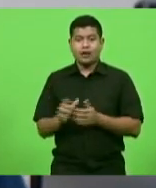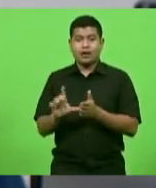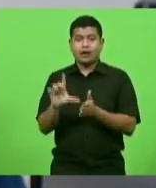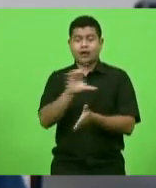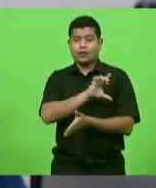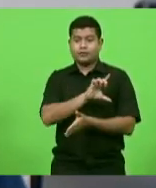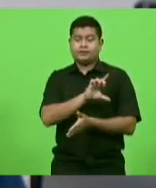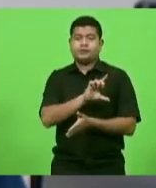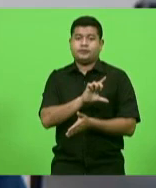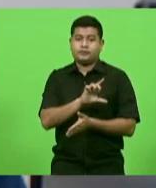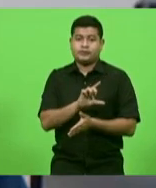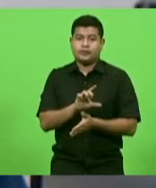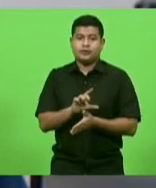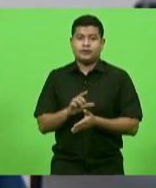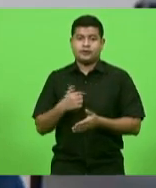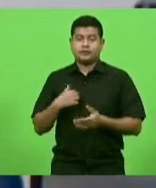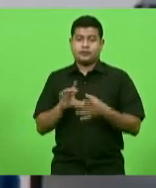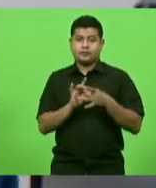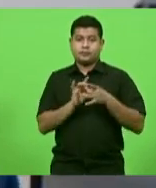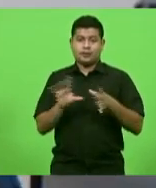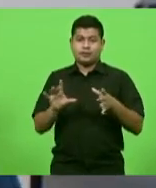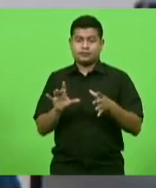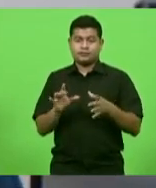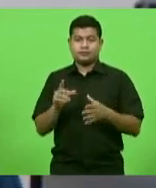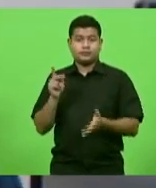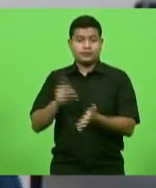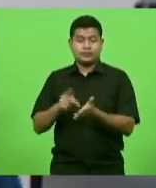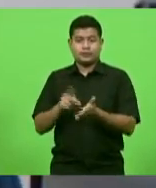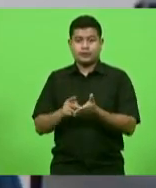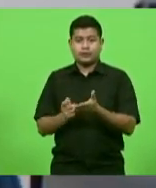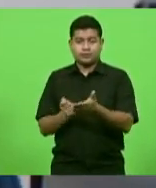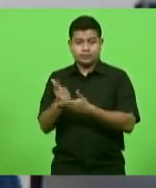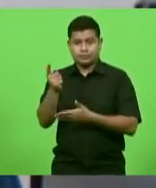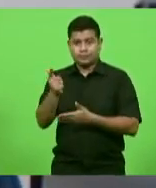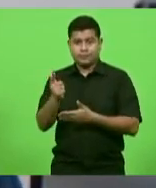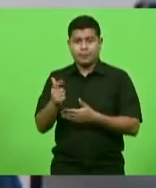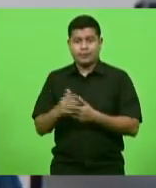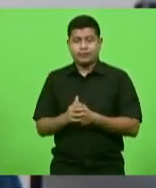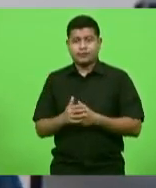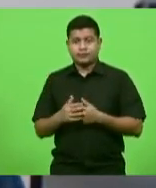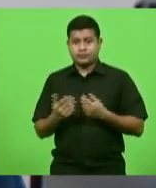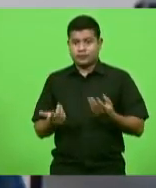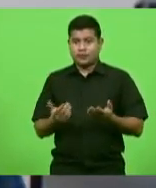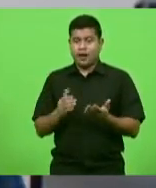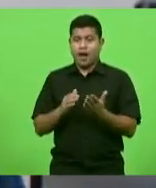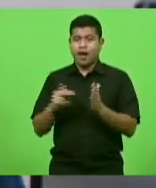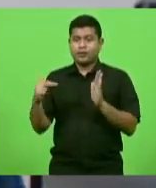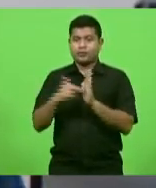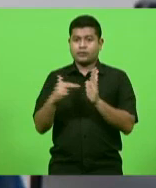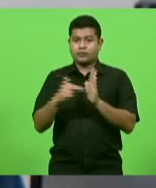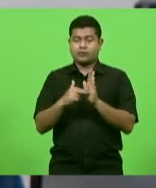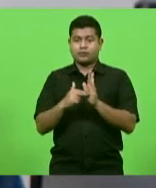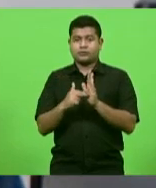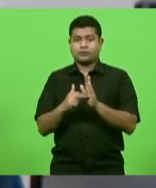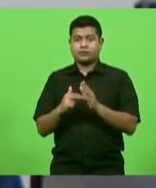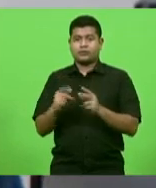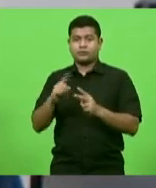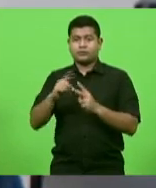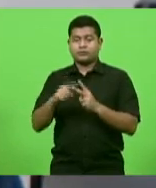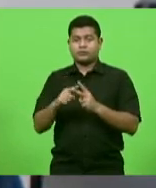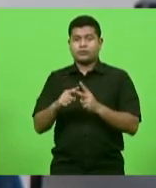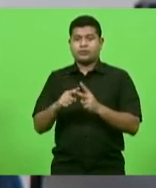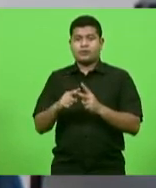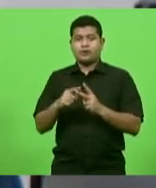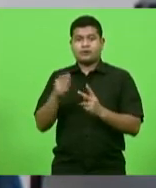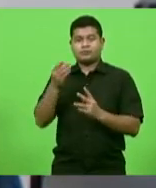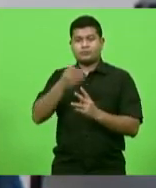ter sido autorizada a contra Ah e assim o processo civil o empenho das notas fiscais de aquisição referente a duas parcelas